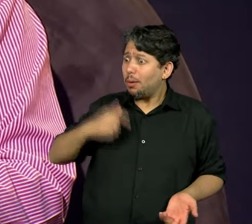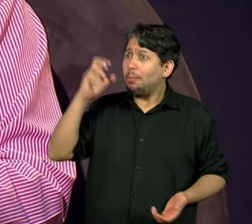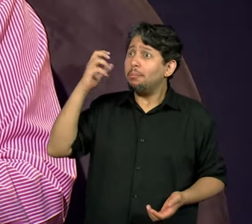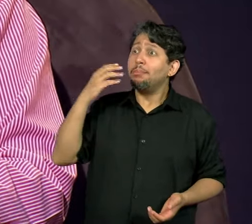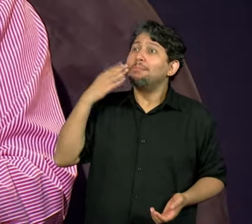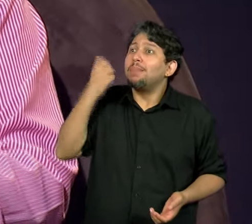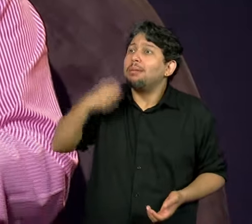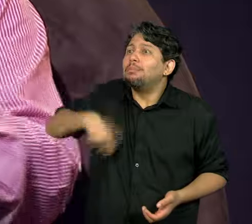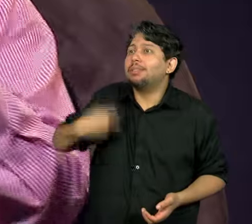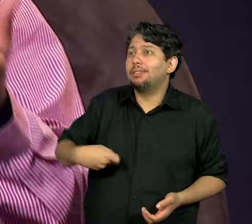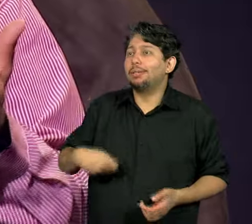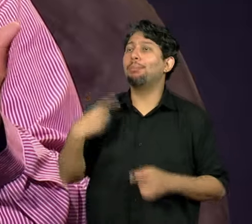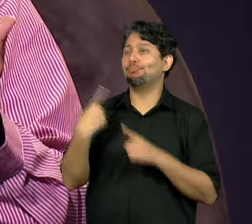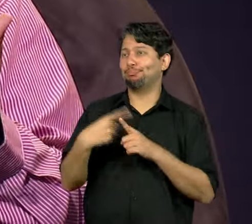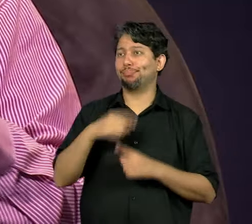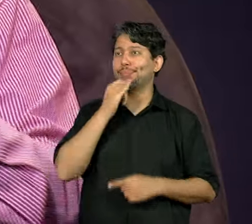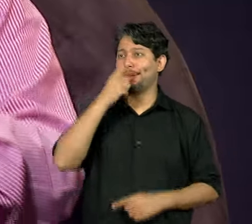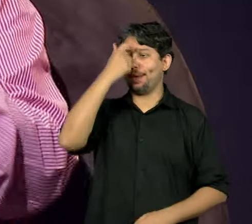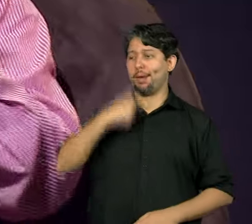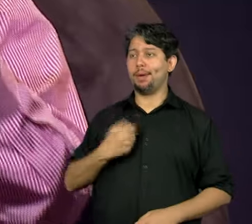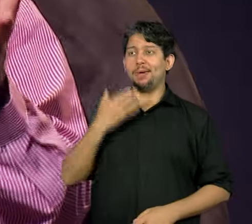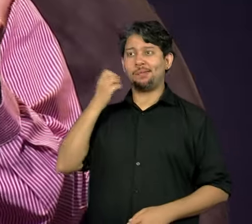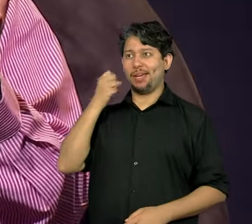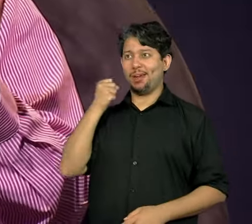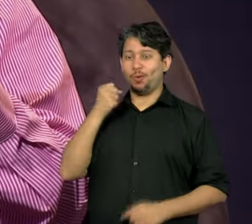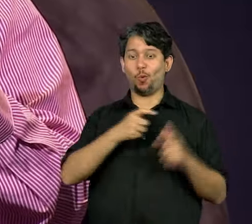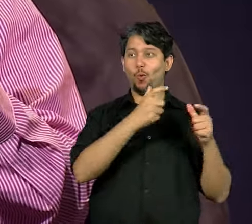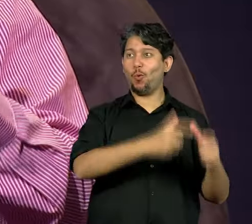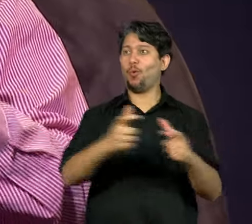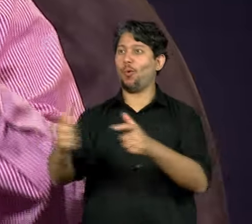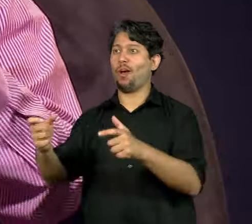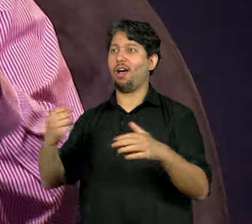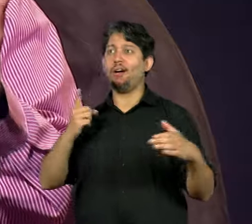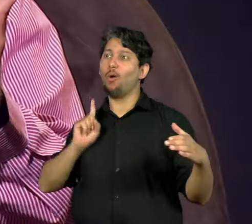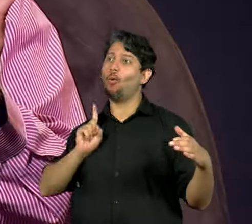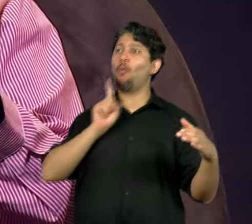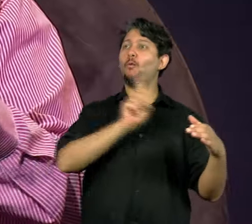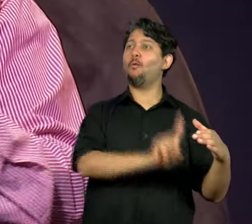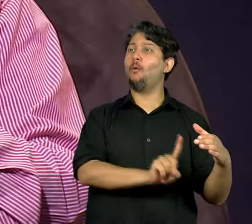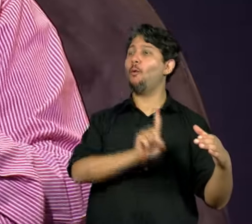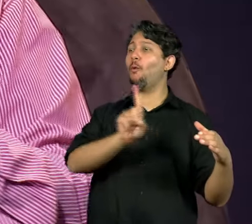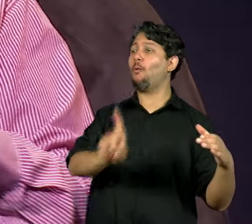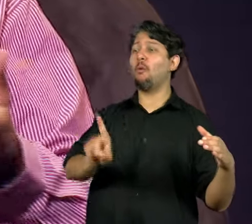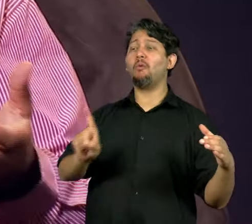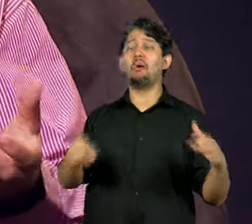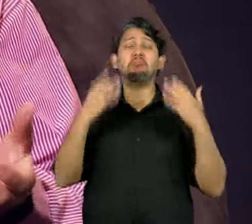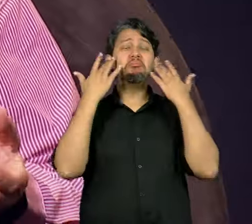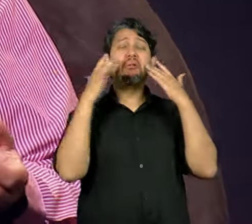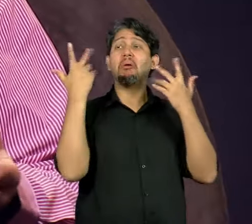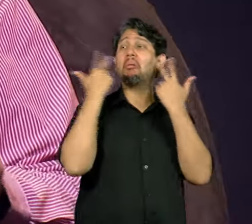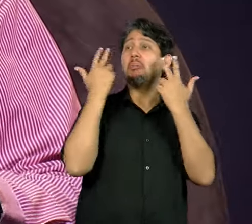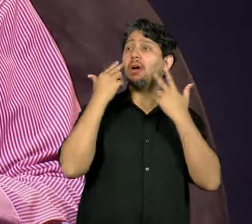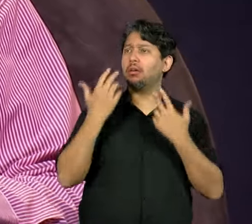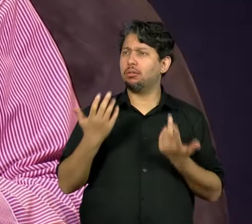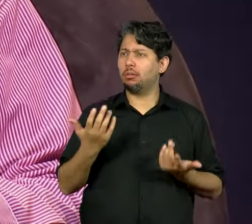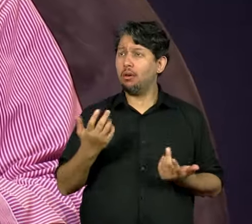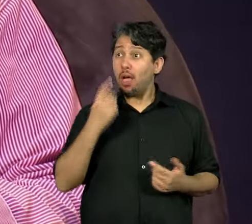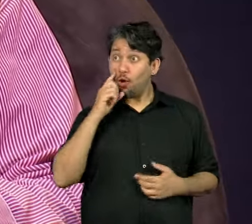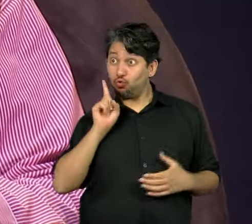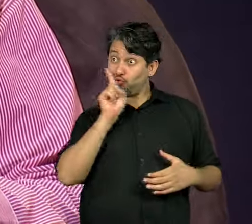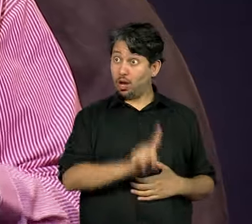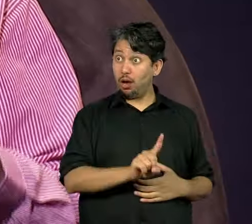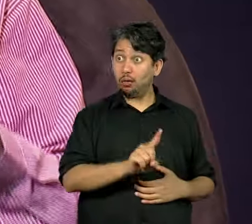de uma naturalidade. A naturalidade de ir a um restaurante e ver outros clientes